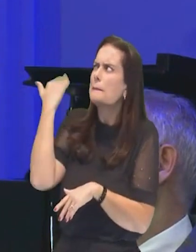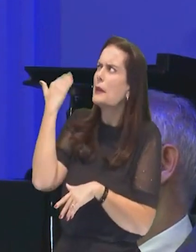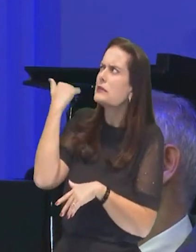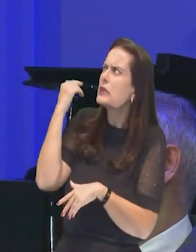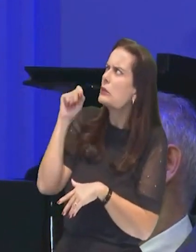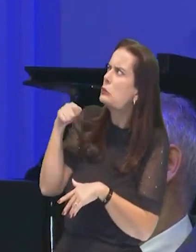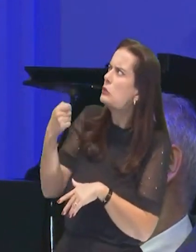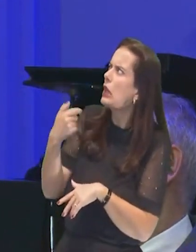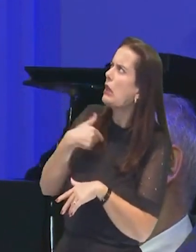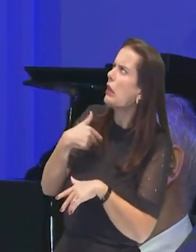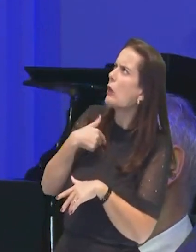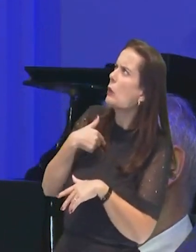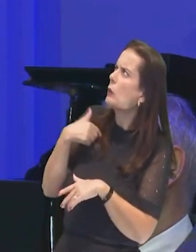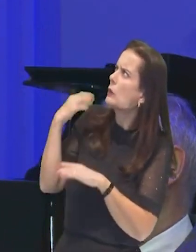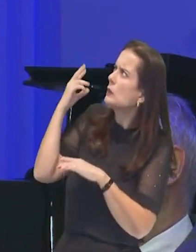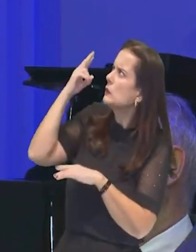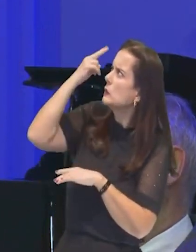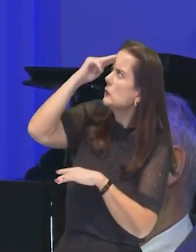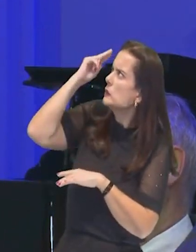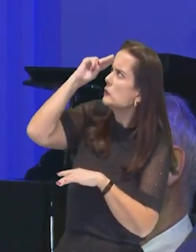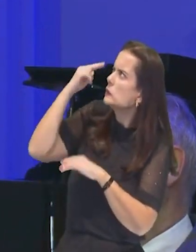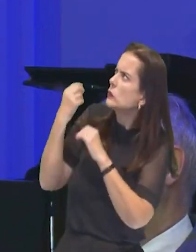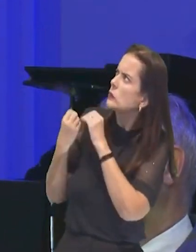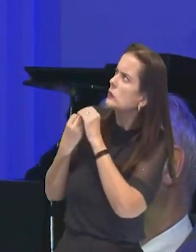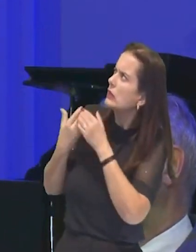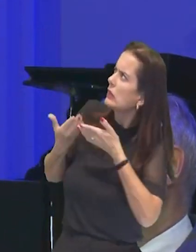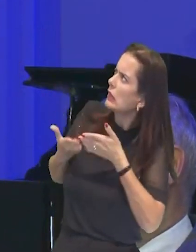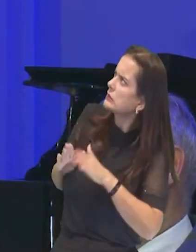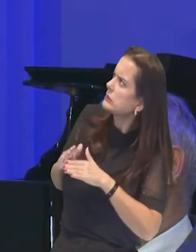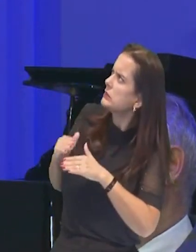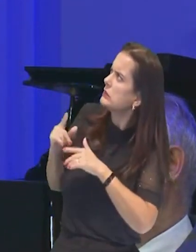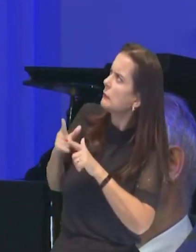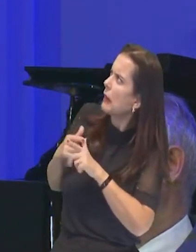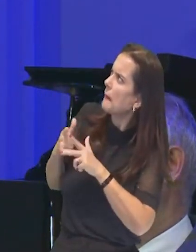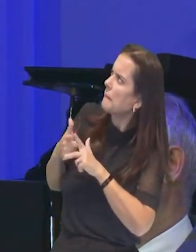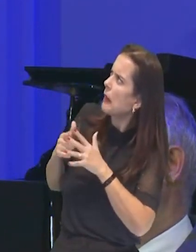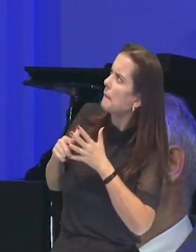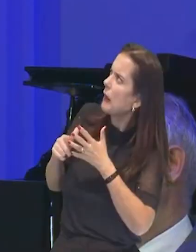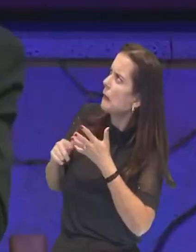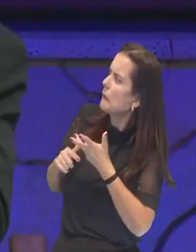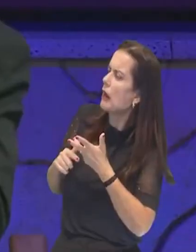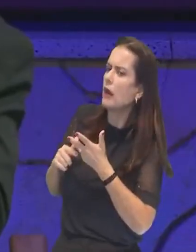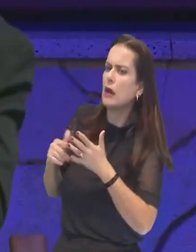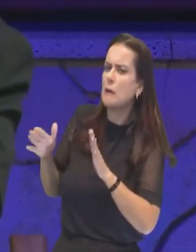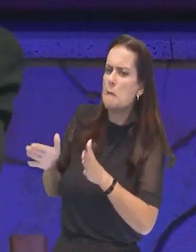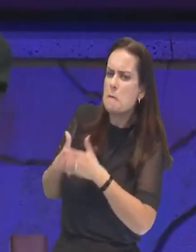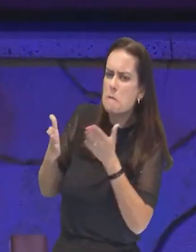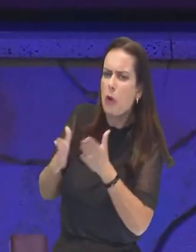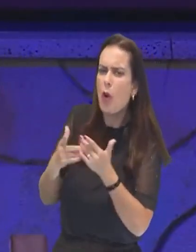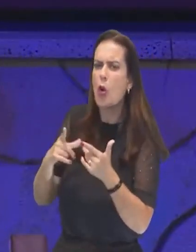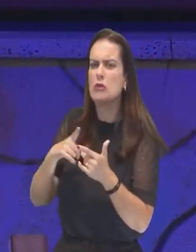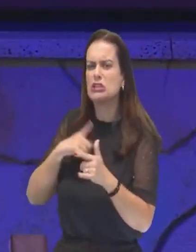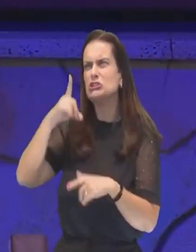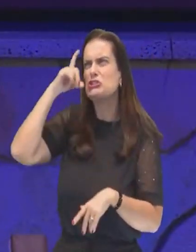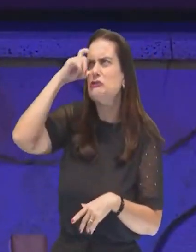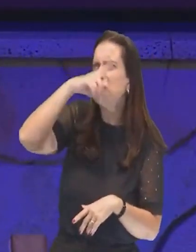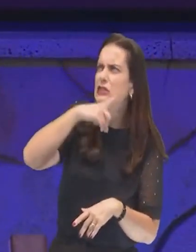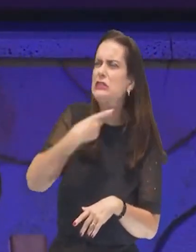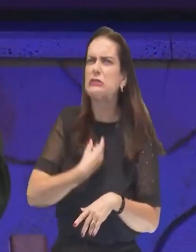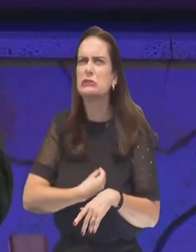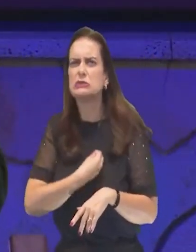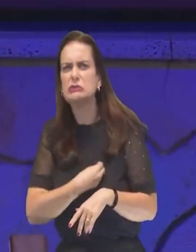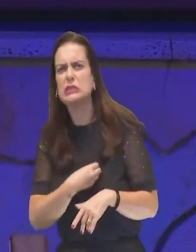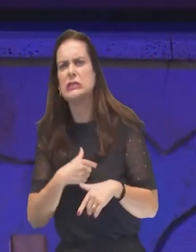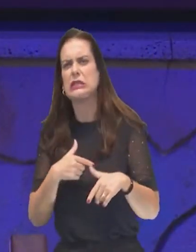diário, uma análise sobre a sua vida, escreva. Quando eu era menino, eu era pobre, eu tinha tanta dificuldade, eu tive